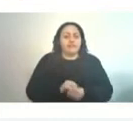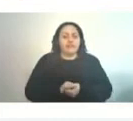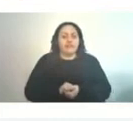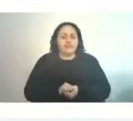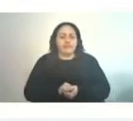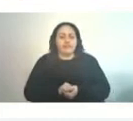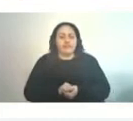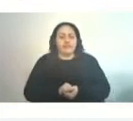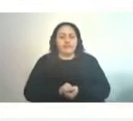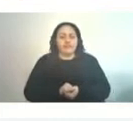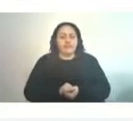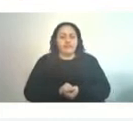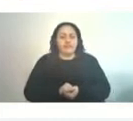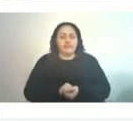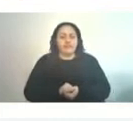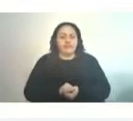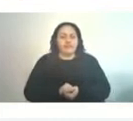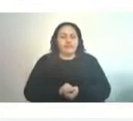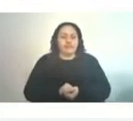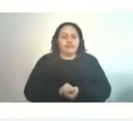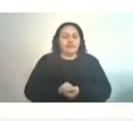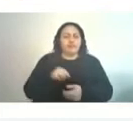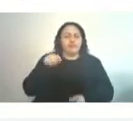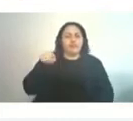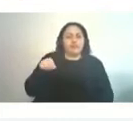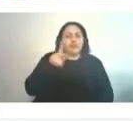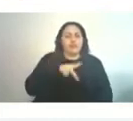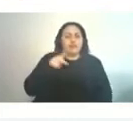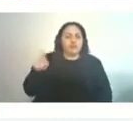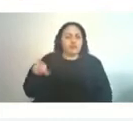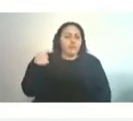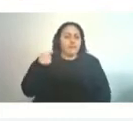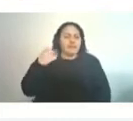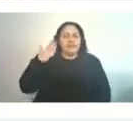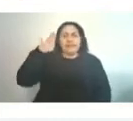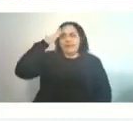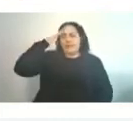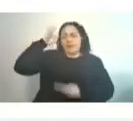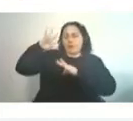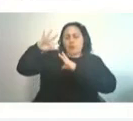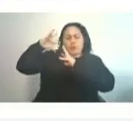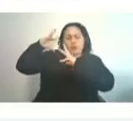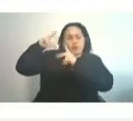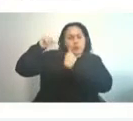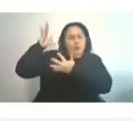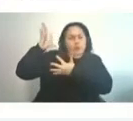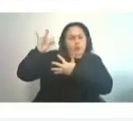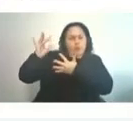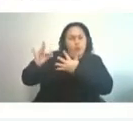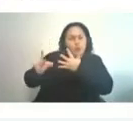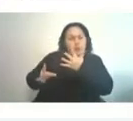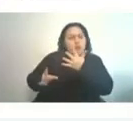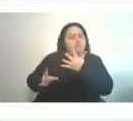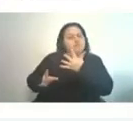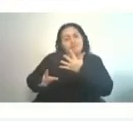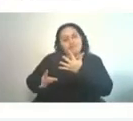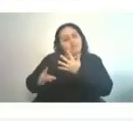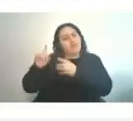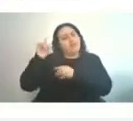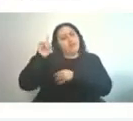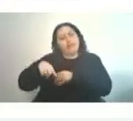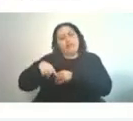não tenha que saber tudo sobre determinadas coisas foi uma ideia que veio muito na perspectiva de